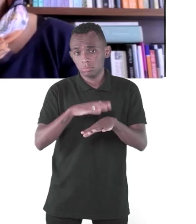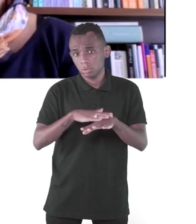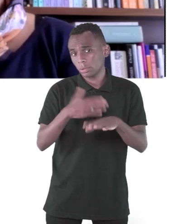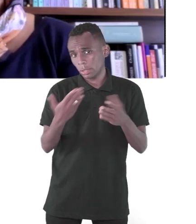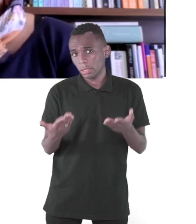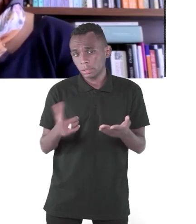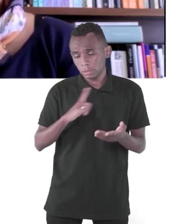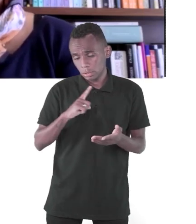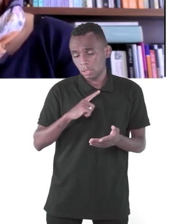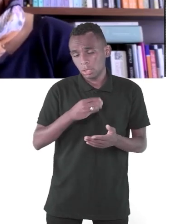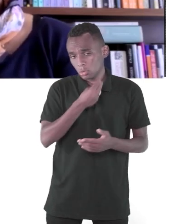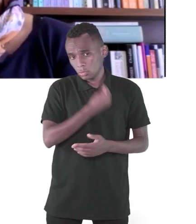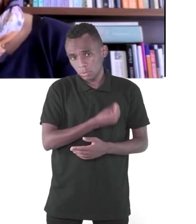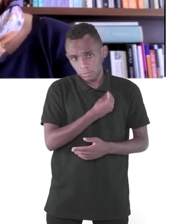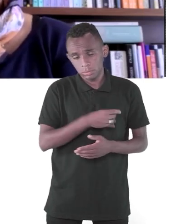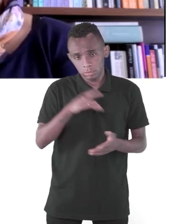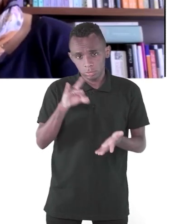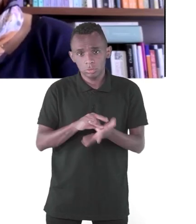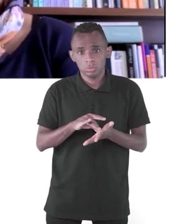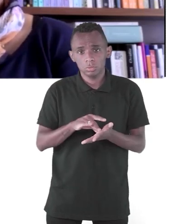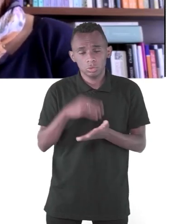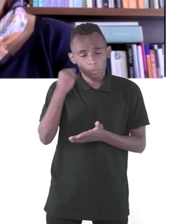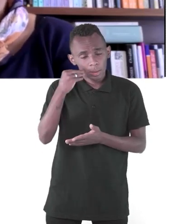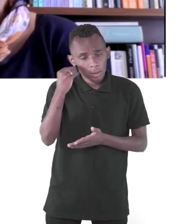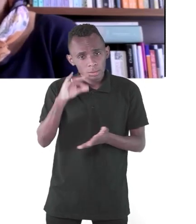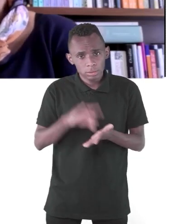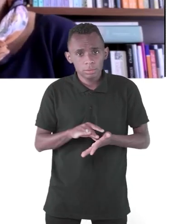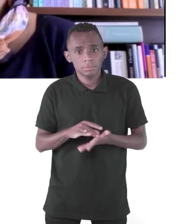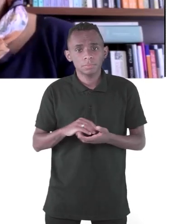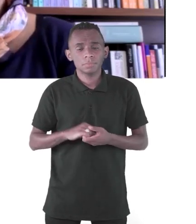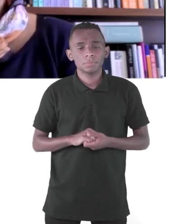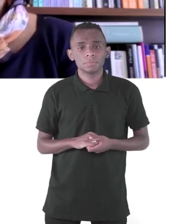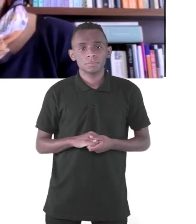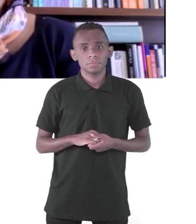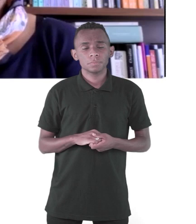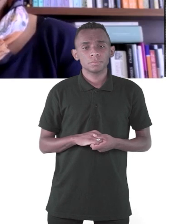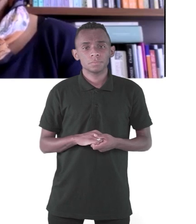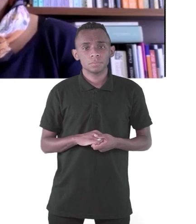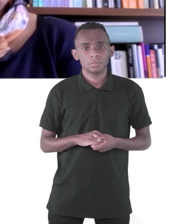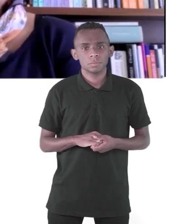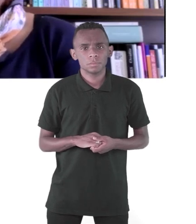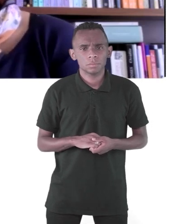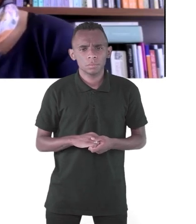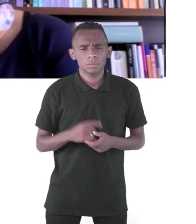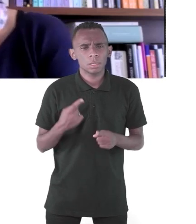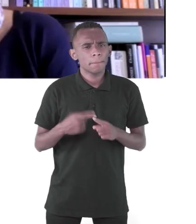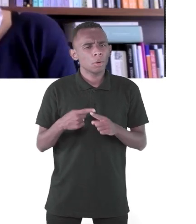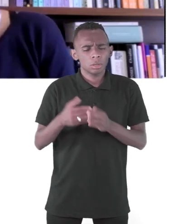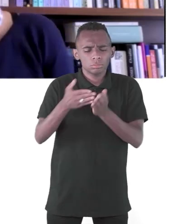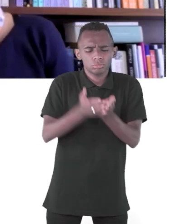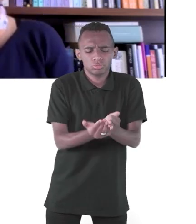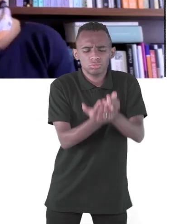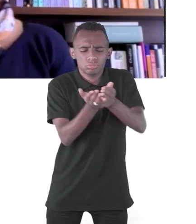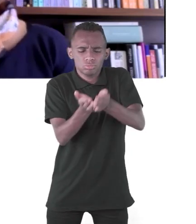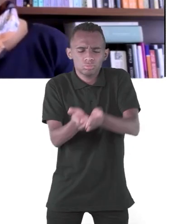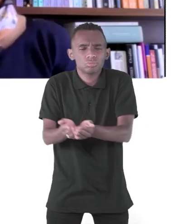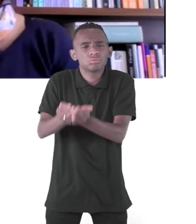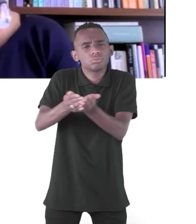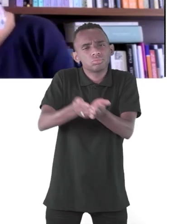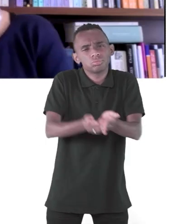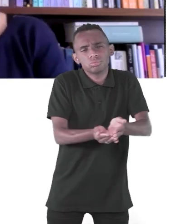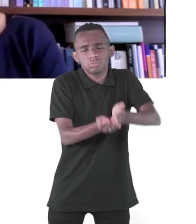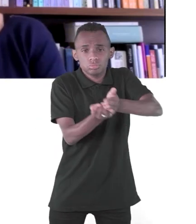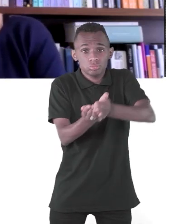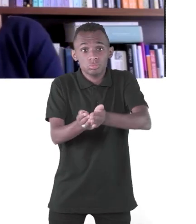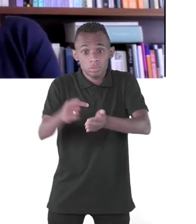né, digamos assim. Totalmente. Então, por que você fala tanto em navegação? Porque eu sou marinheira? Ora essa.